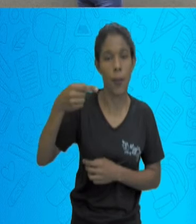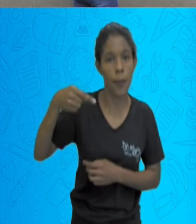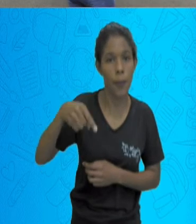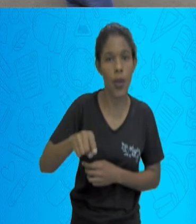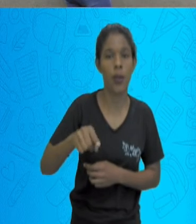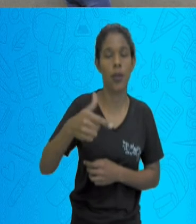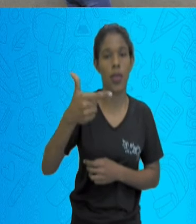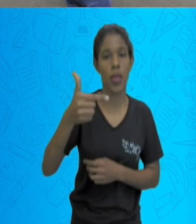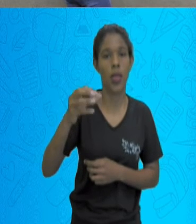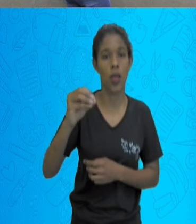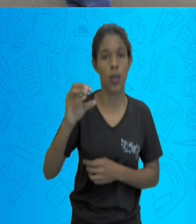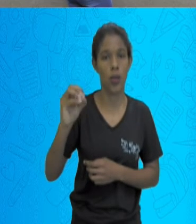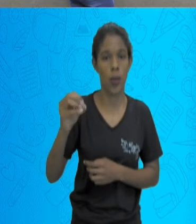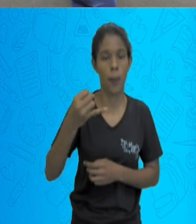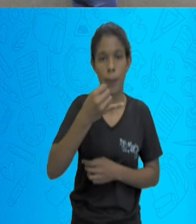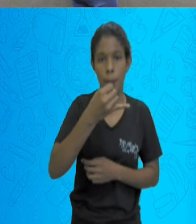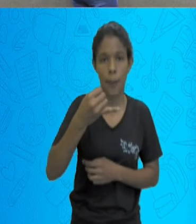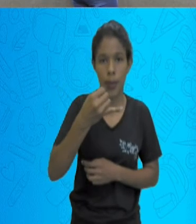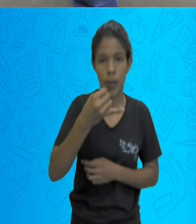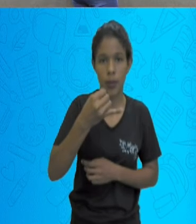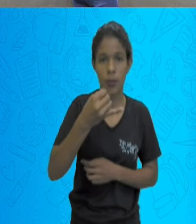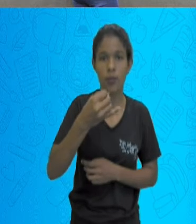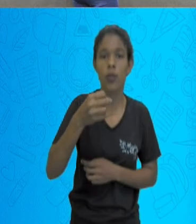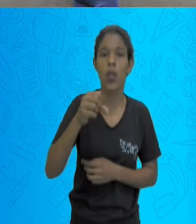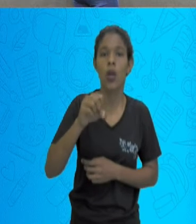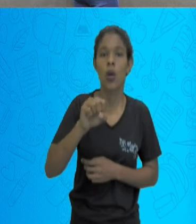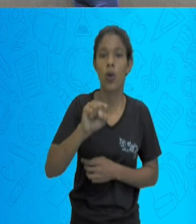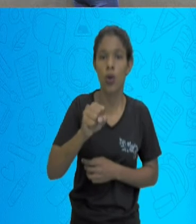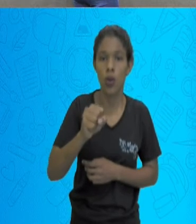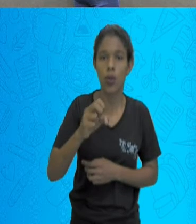1.127.200 menos